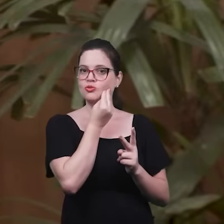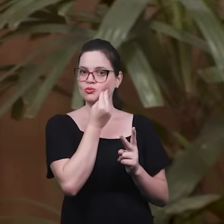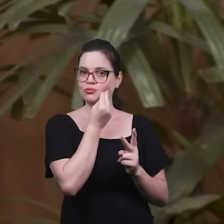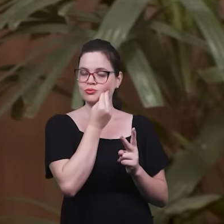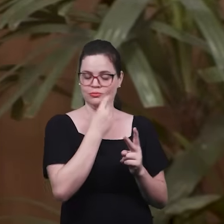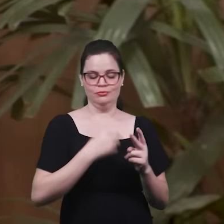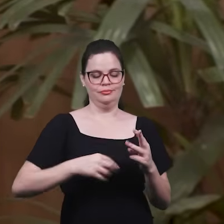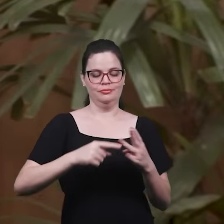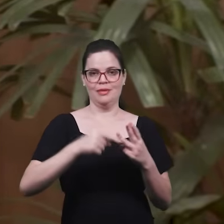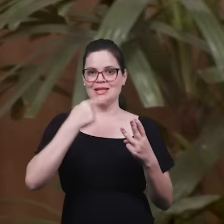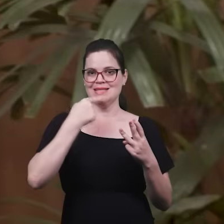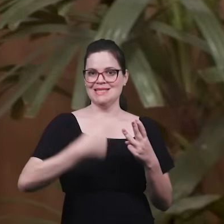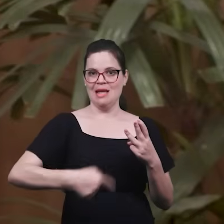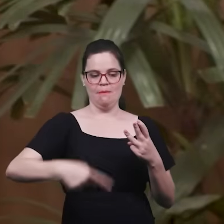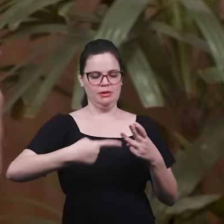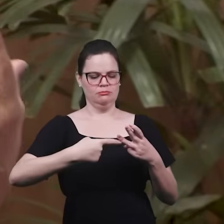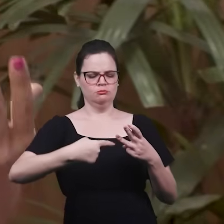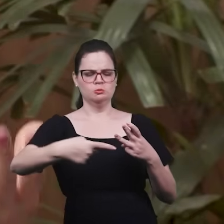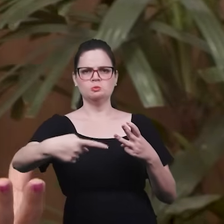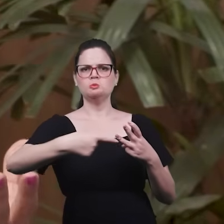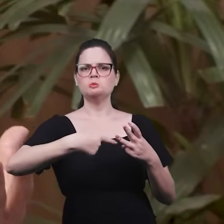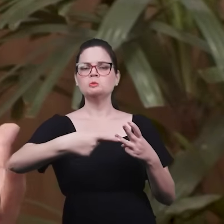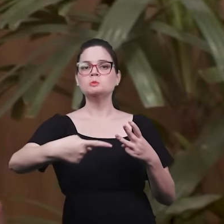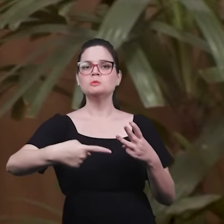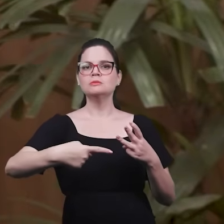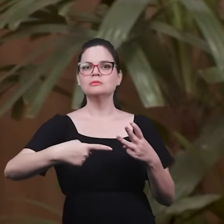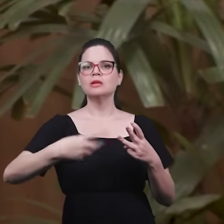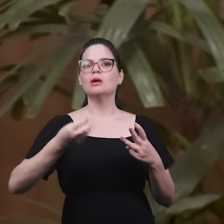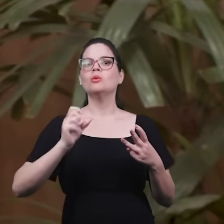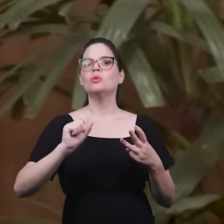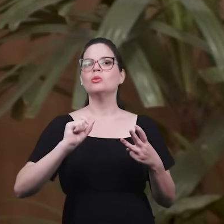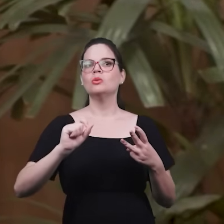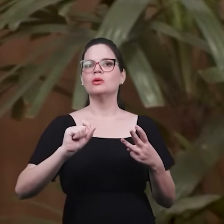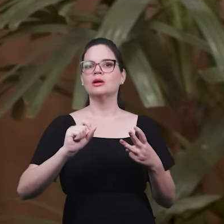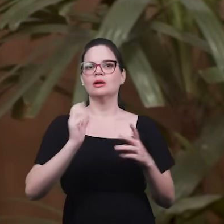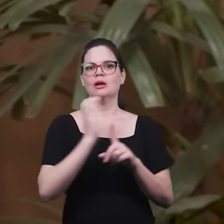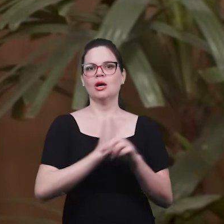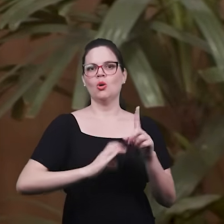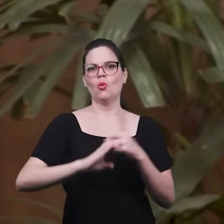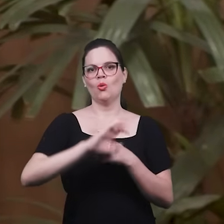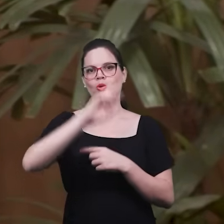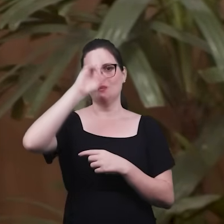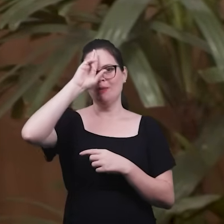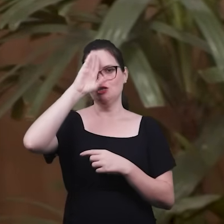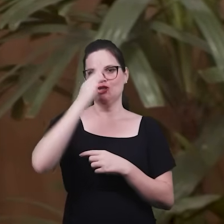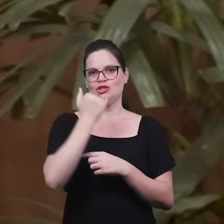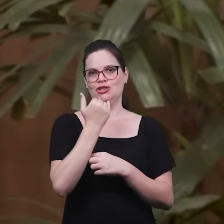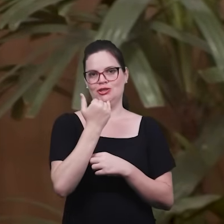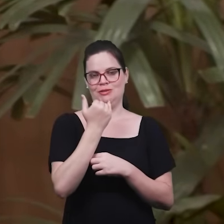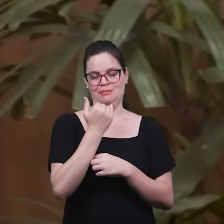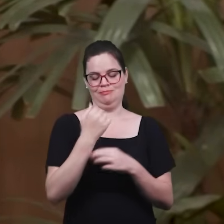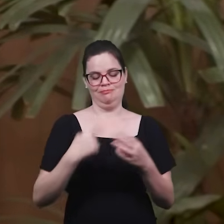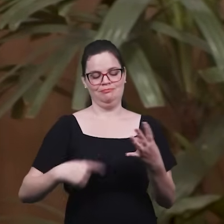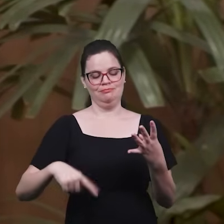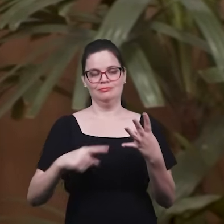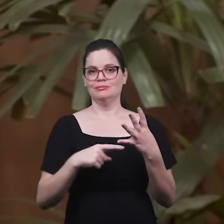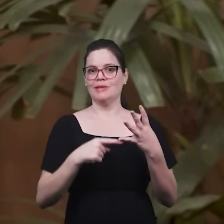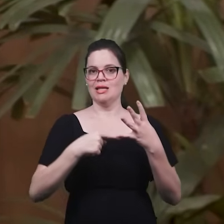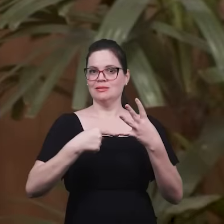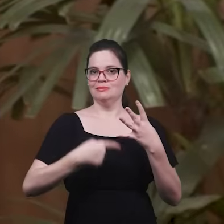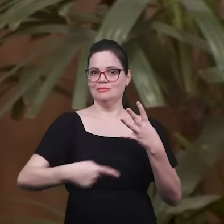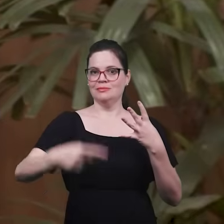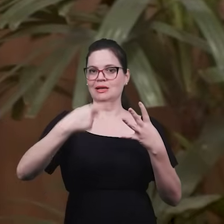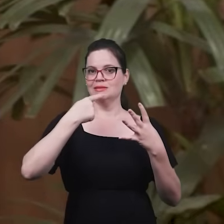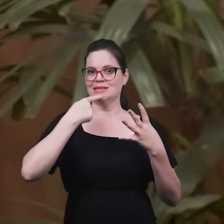jejum. Na terceira semana, o que toda a igreja se reúne para fazer? O culto ao meio-dia. E nós, na